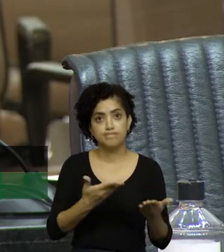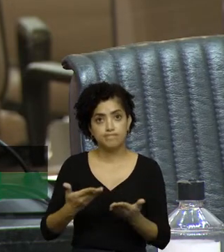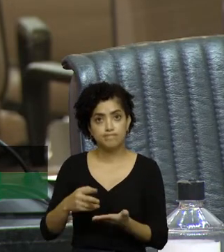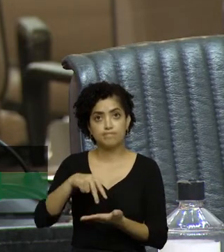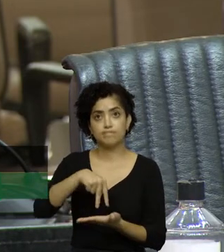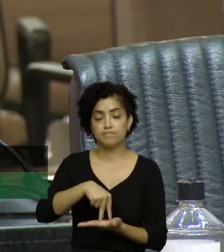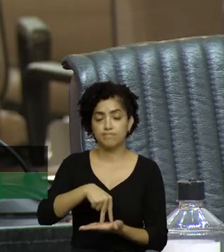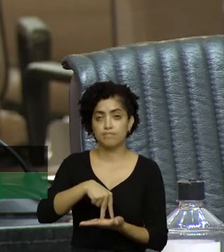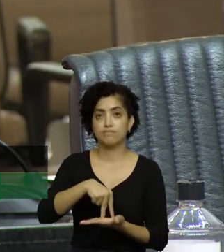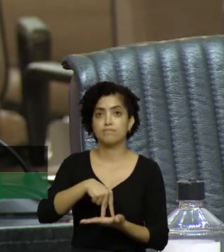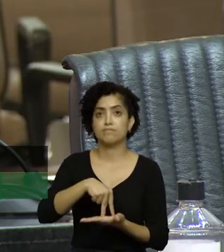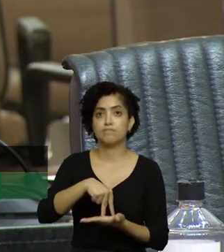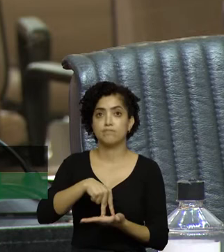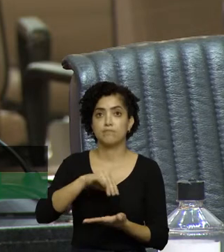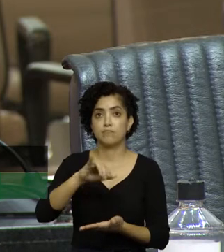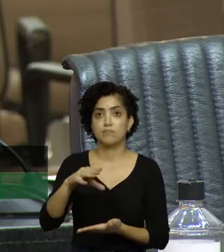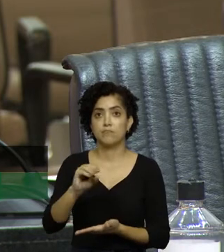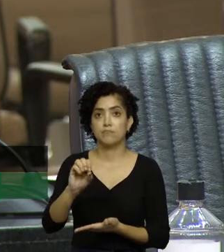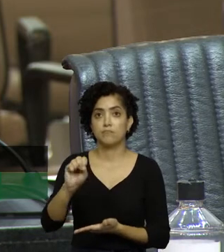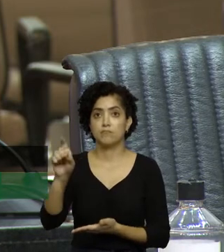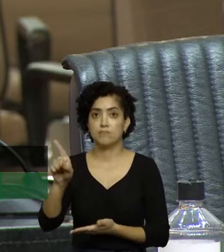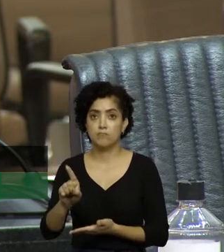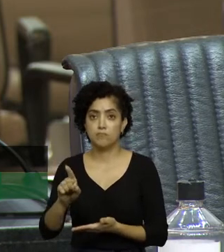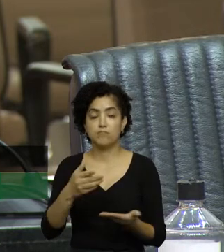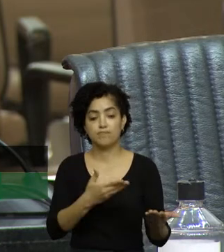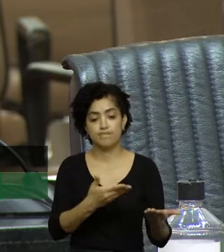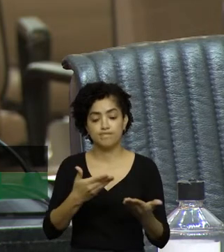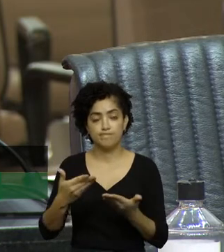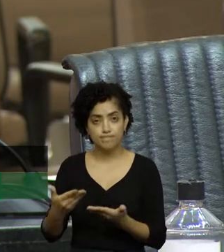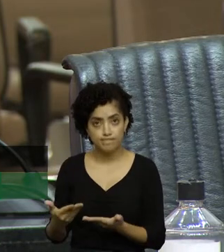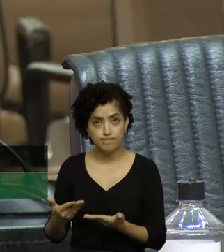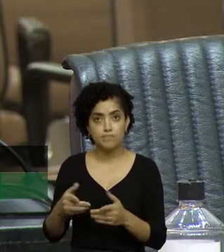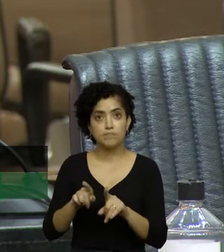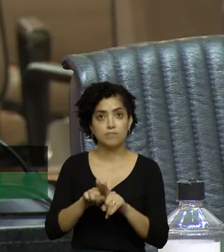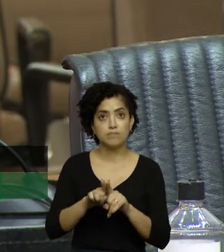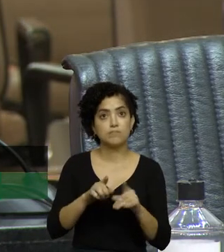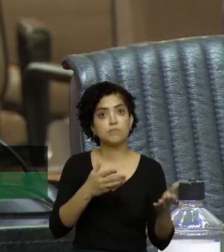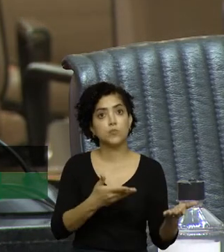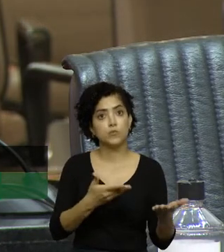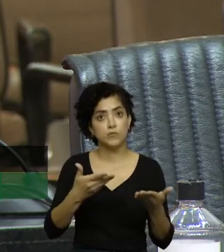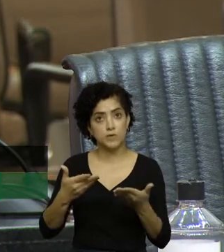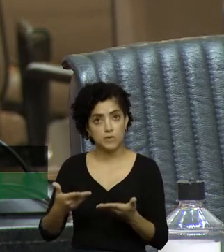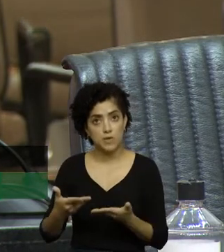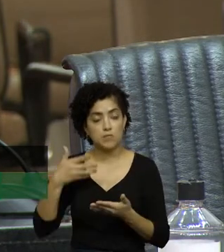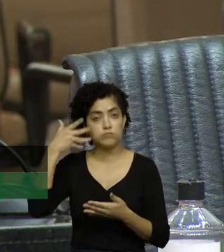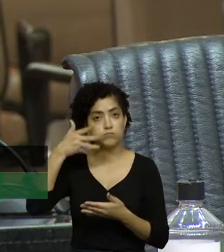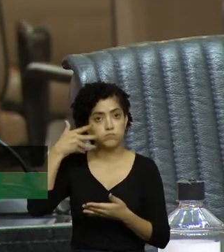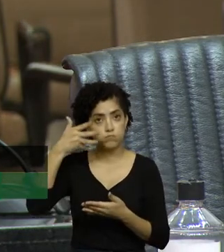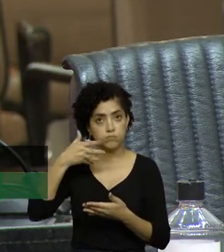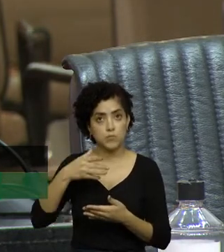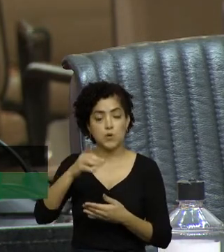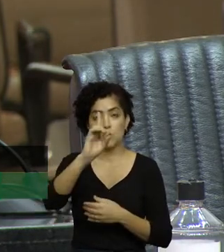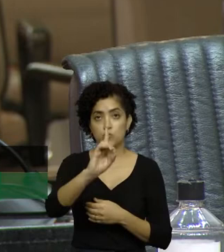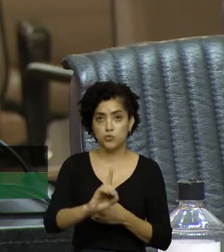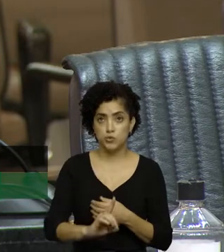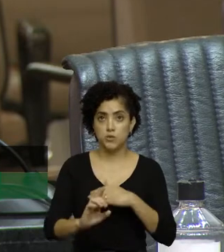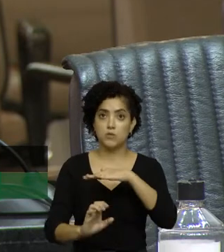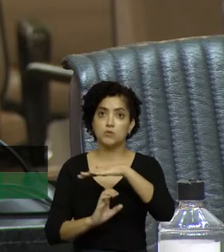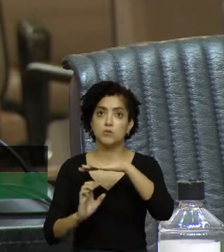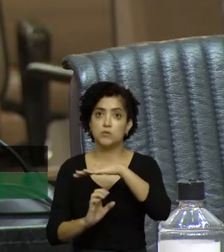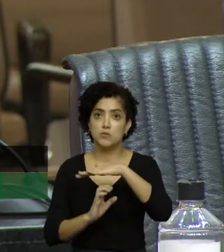cidadão catarinense, José Oscar Kurtz. No momento seguinte, o senhor presidente convidou para tecer seus pronunciamentos, o senhor diretor-presidente da Empresa de